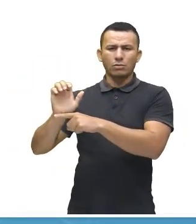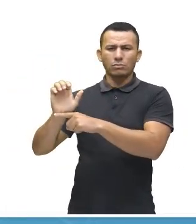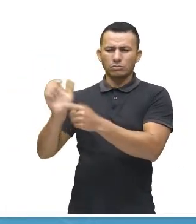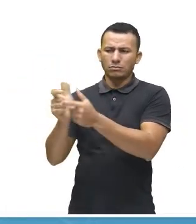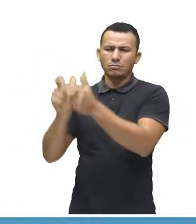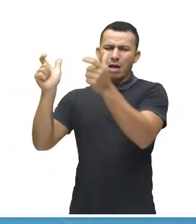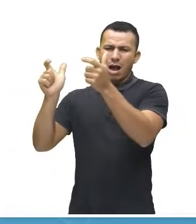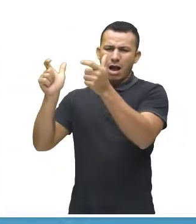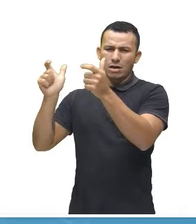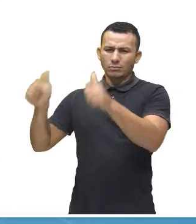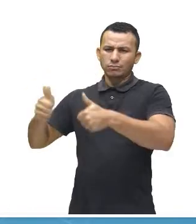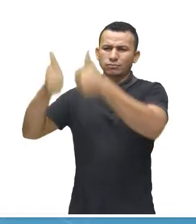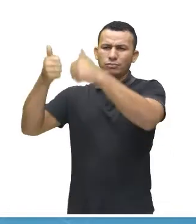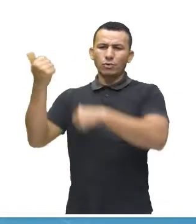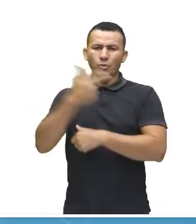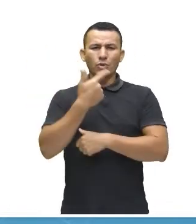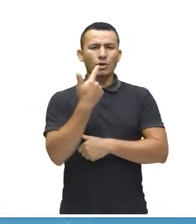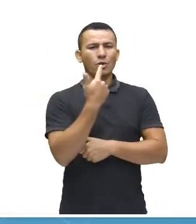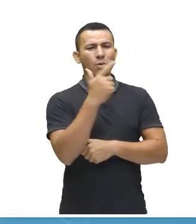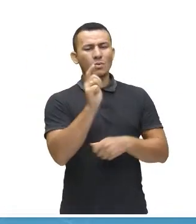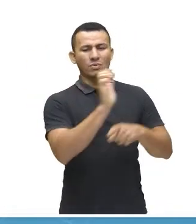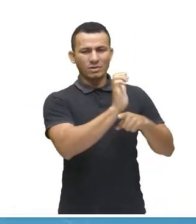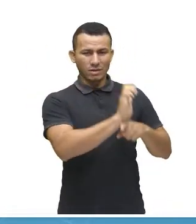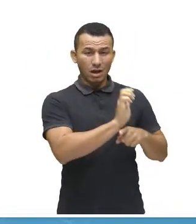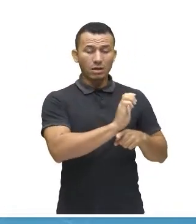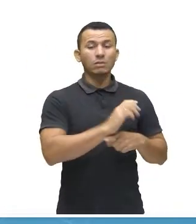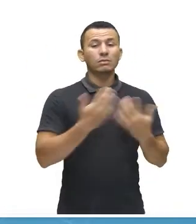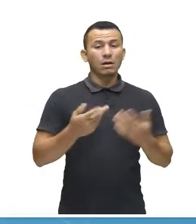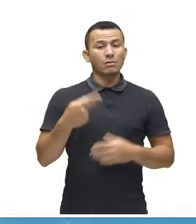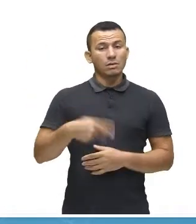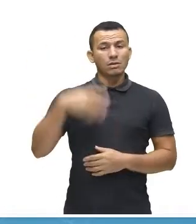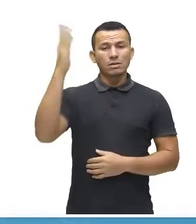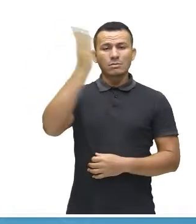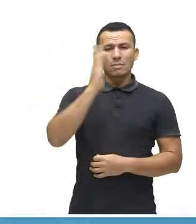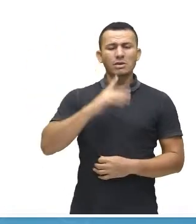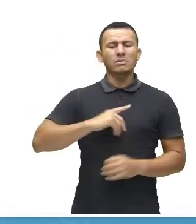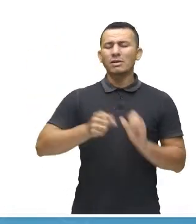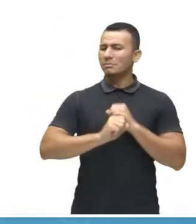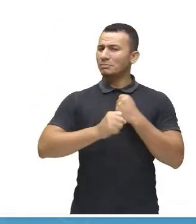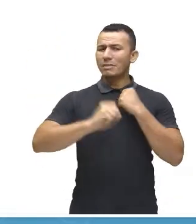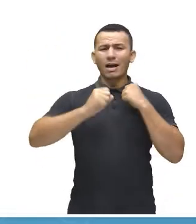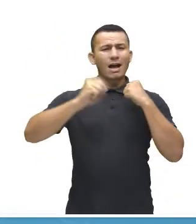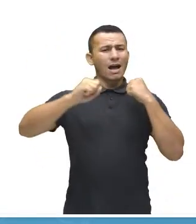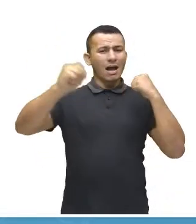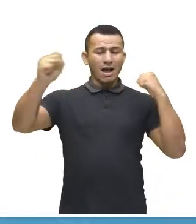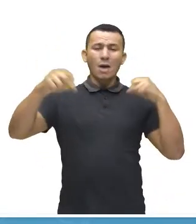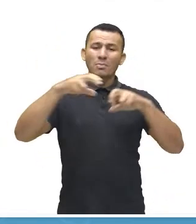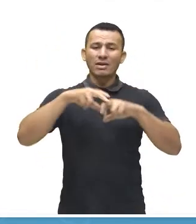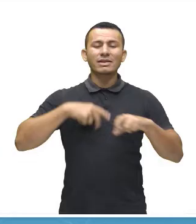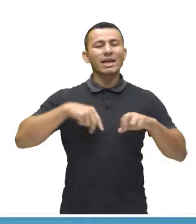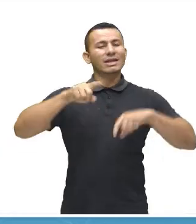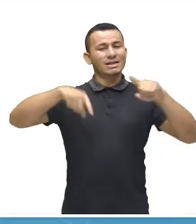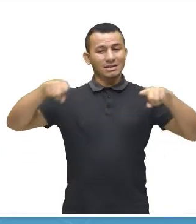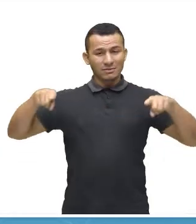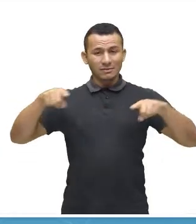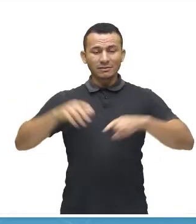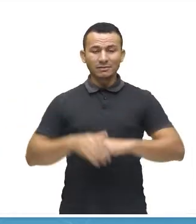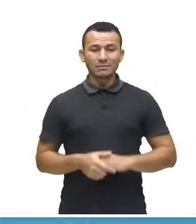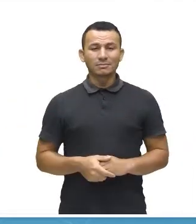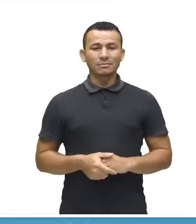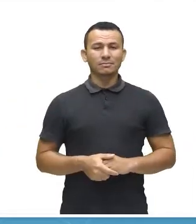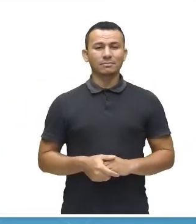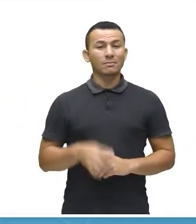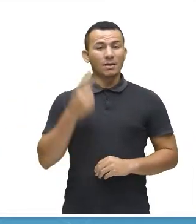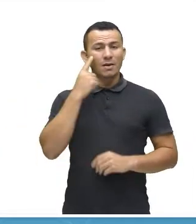que os outros, né? Então, o Brasil, por conta do seu tamanho, né, da sua extensão, tem esses contrastes. Aí vocês observam essas